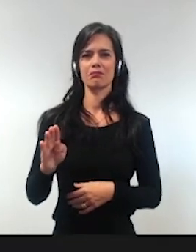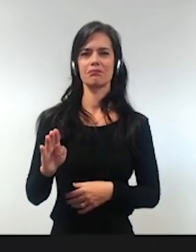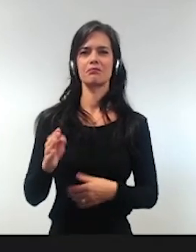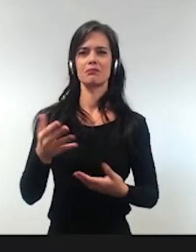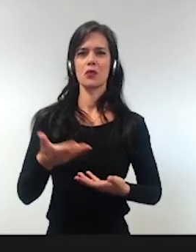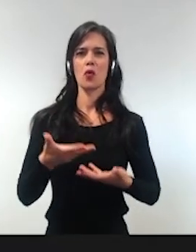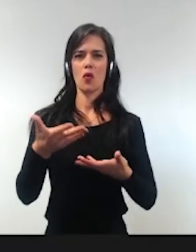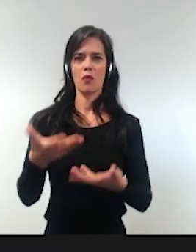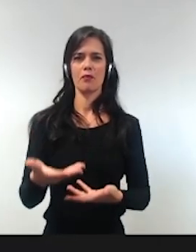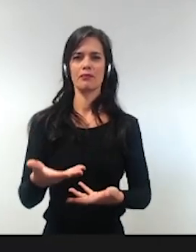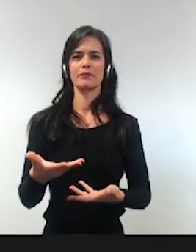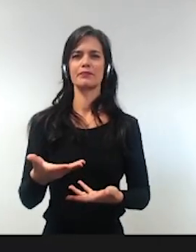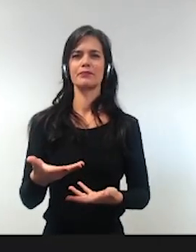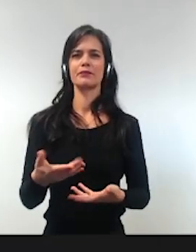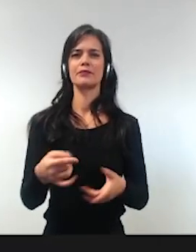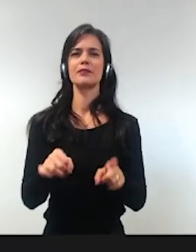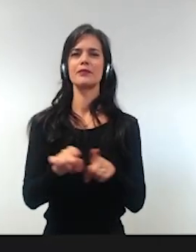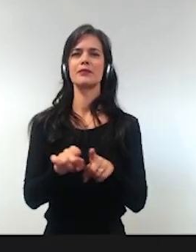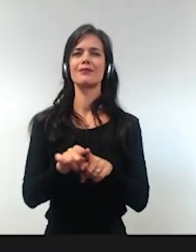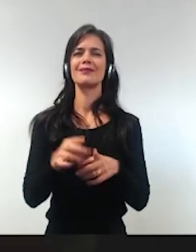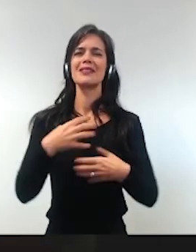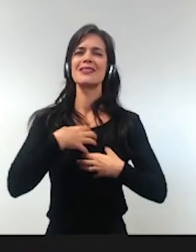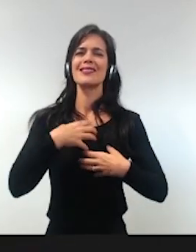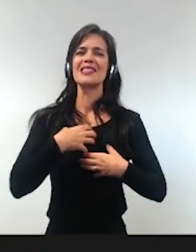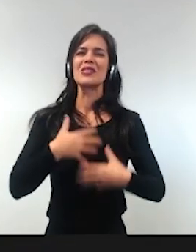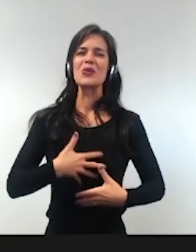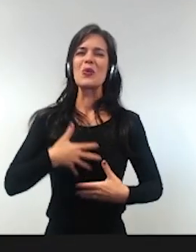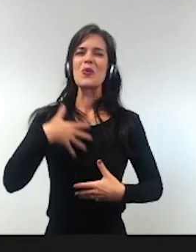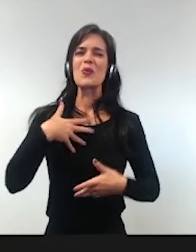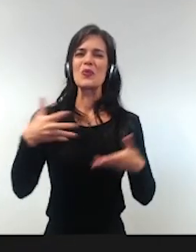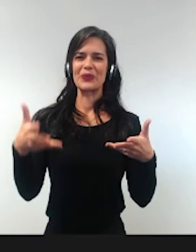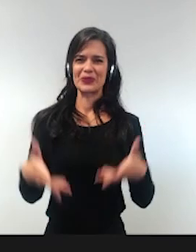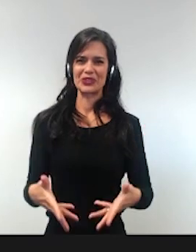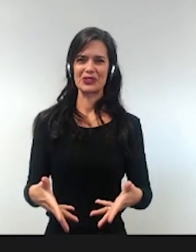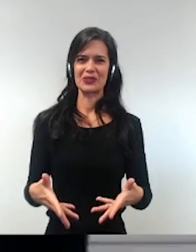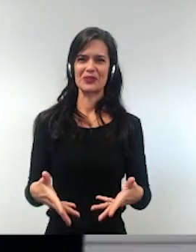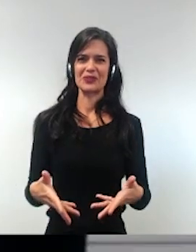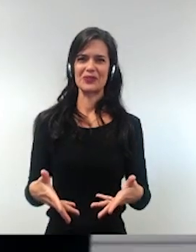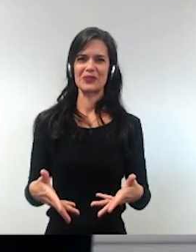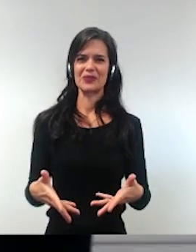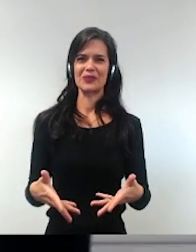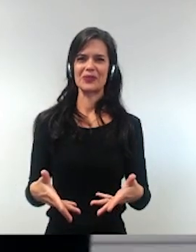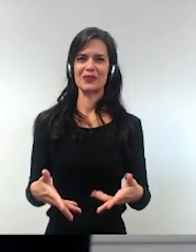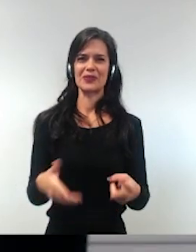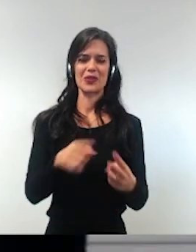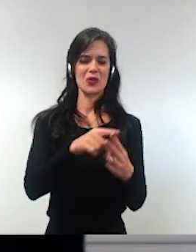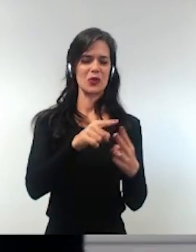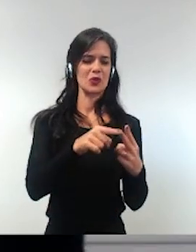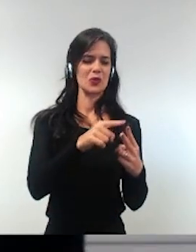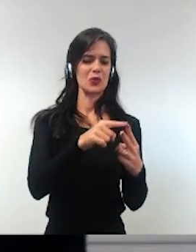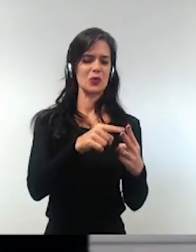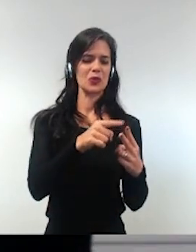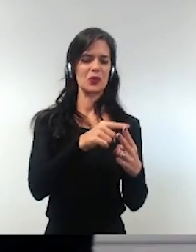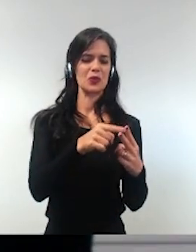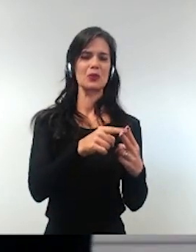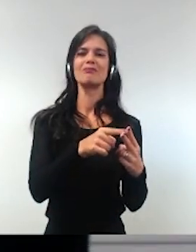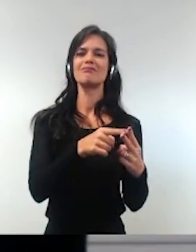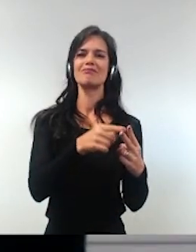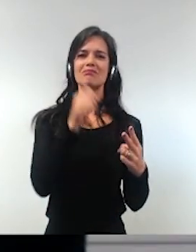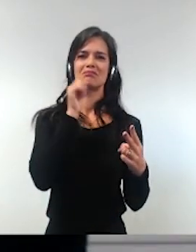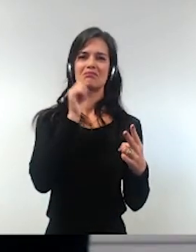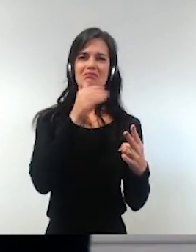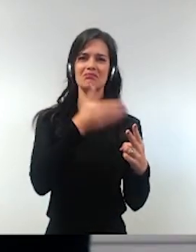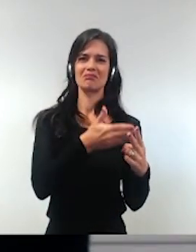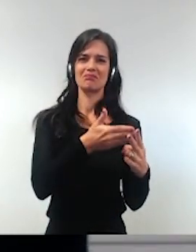esse convite. Me sinto orgulhoso de participar com dois expoentes da magistratura, a doutora Renata Gil e a doutora